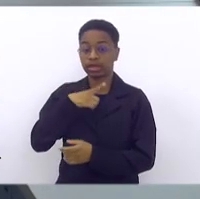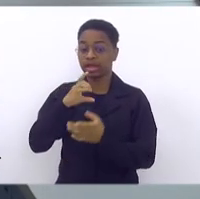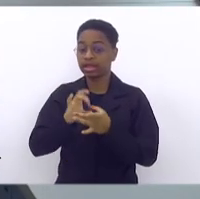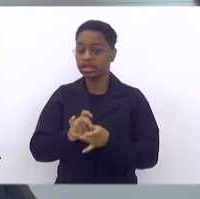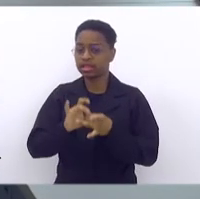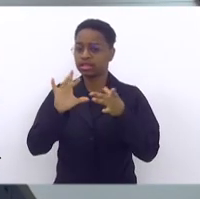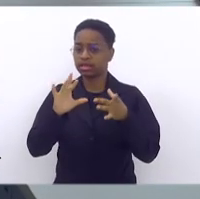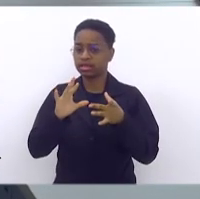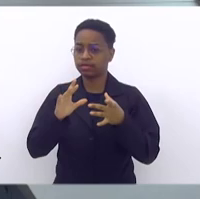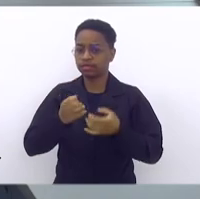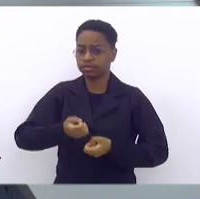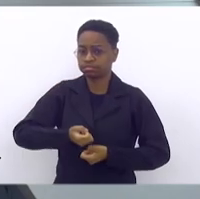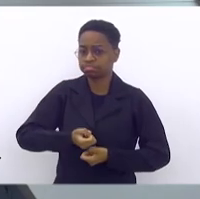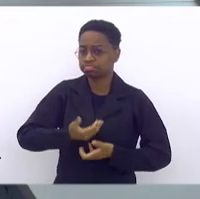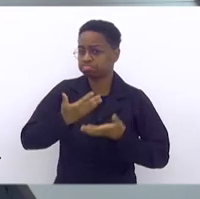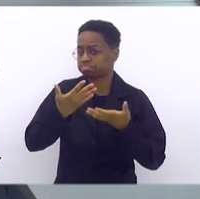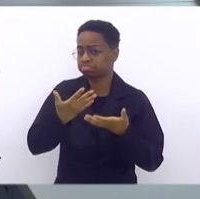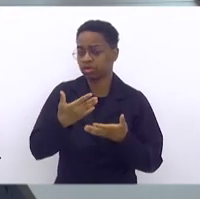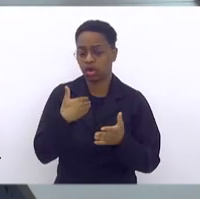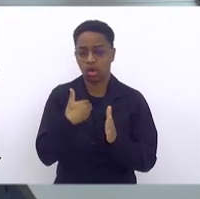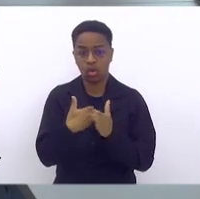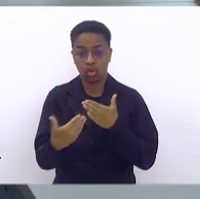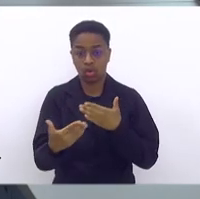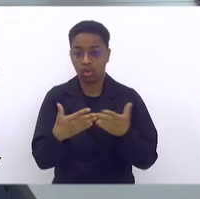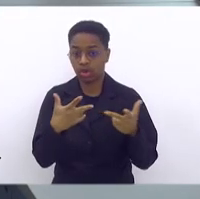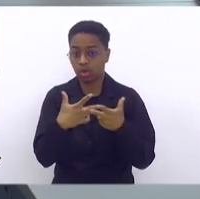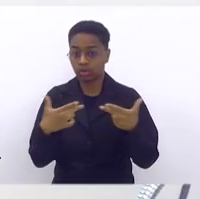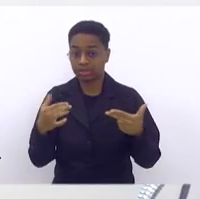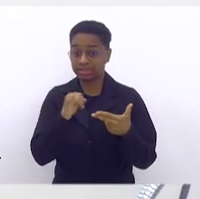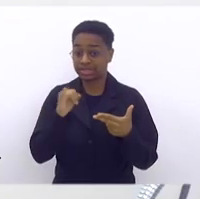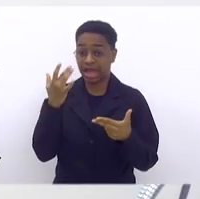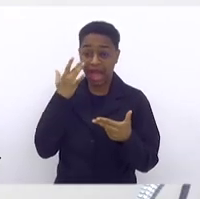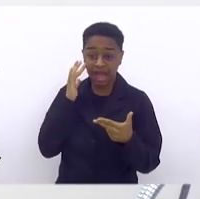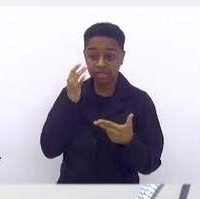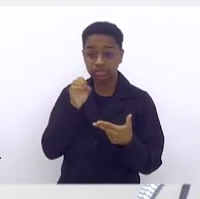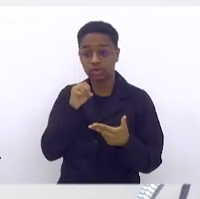né, sobre tudo que a gente acha e pensa.